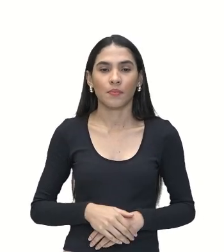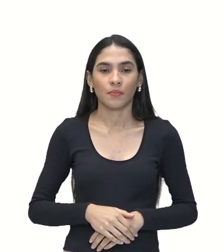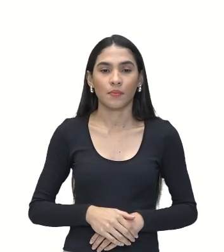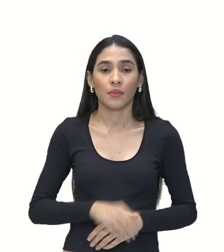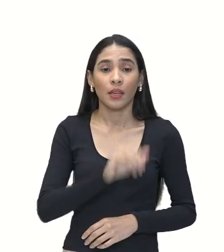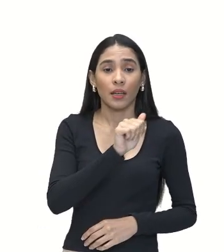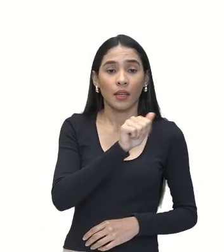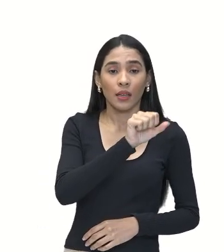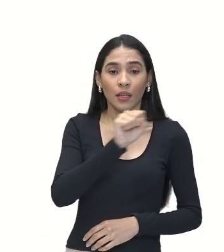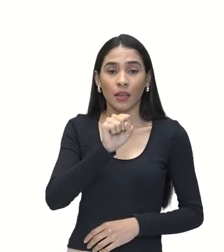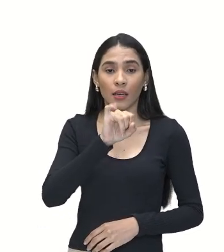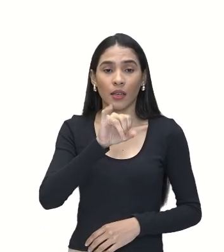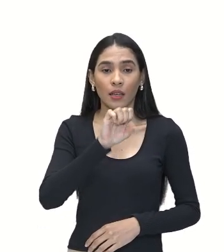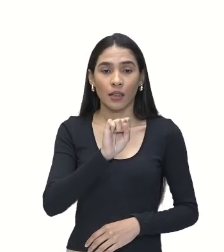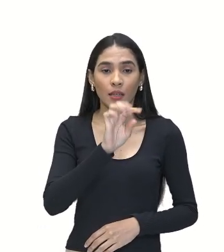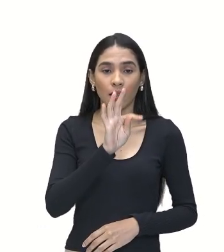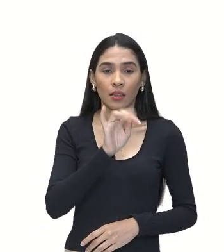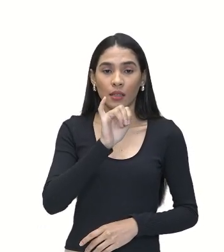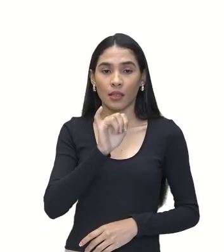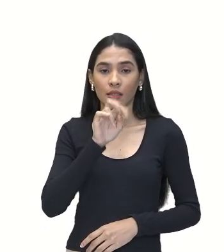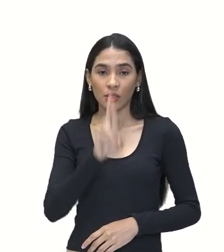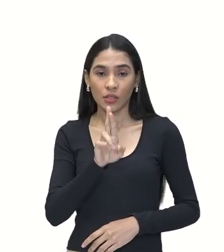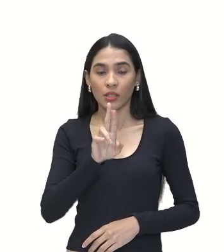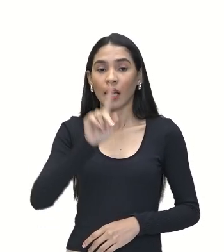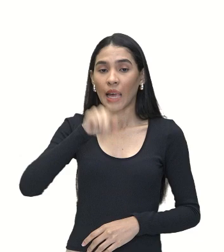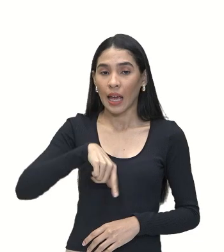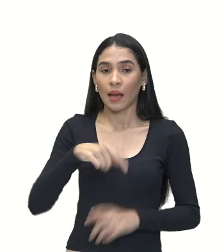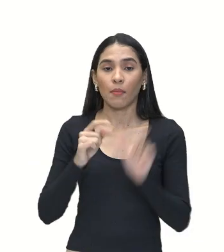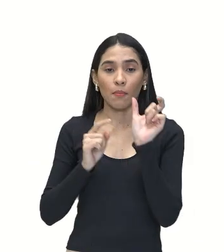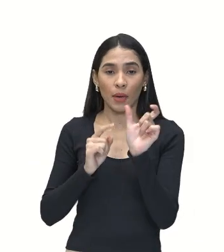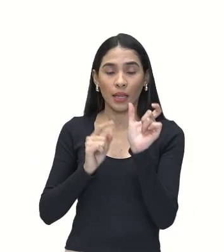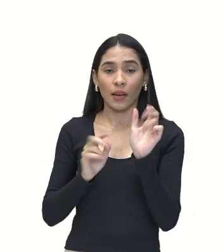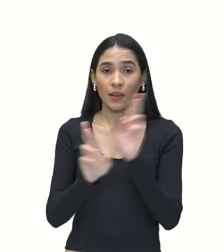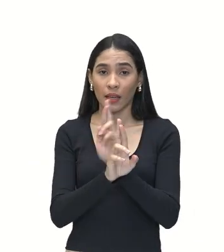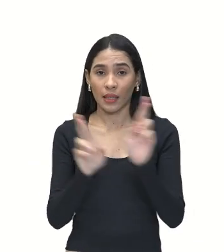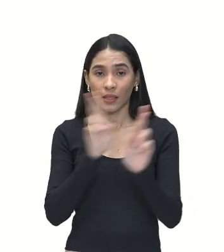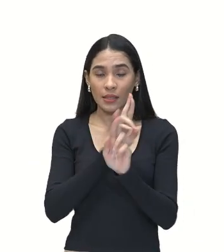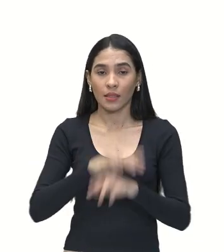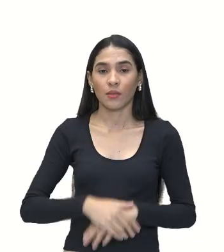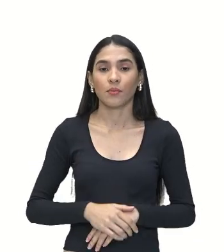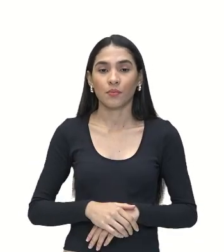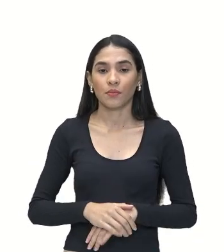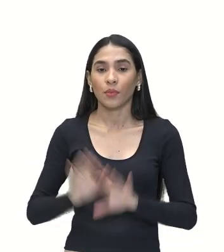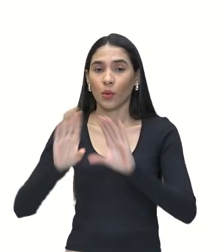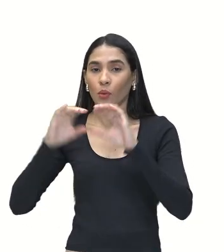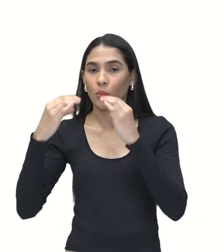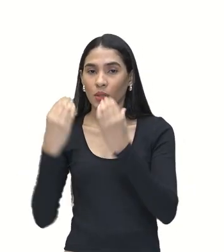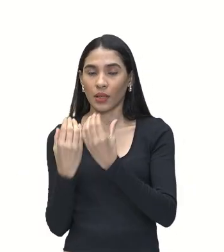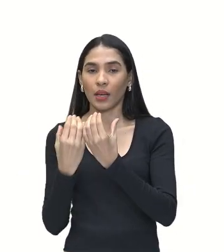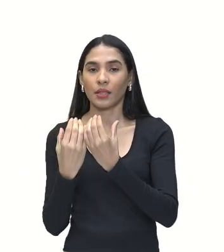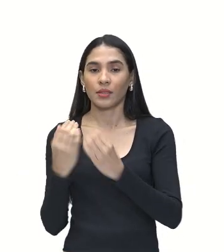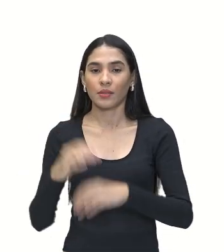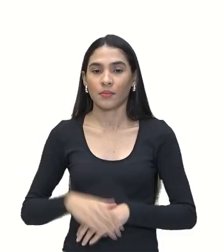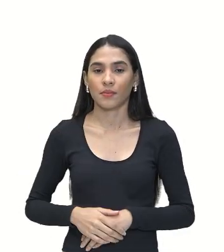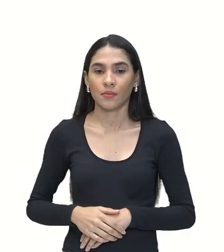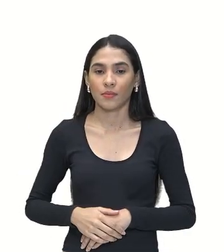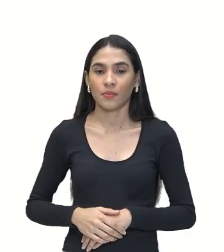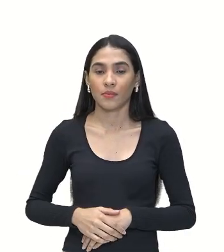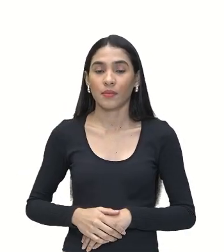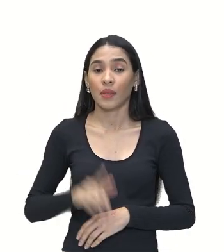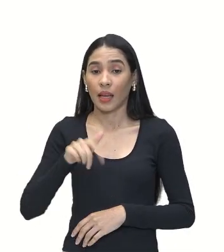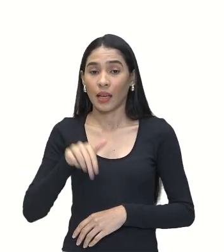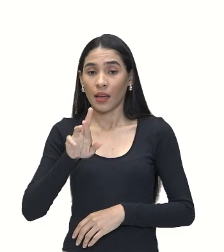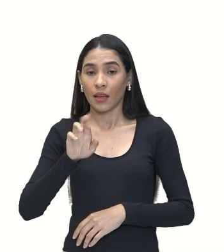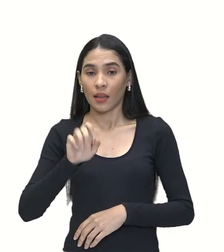Assistir na comunidade, assistir é o nosso termo regente, na comunidade é o nosso termo regido.